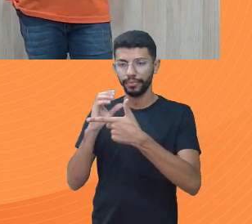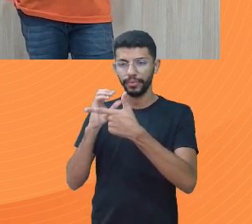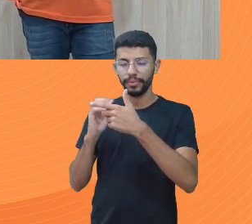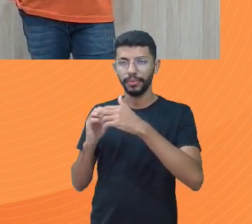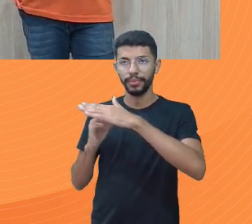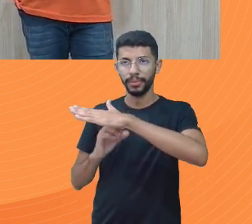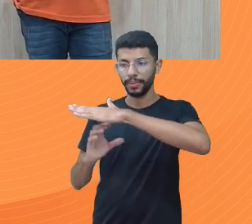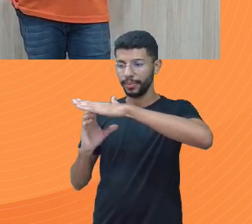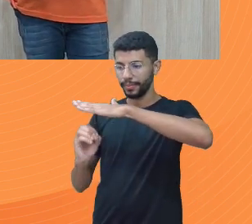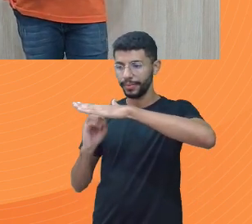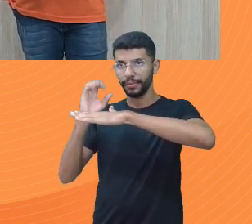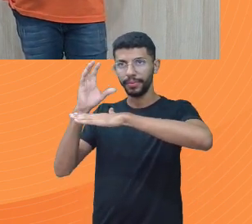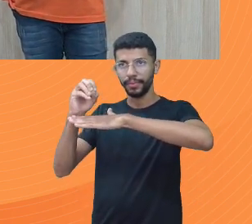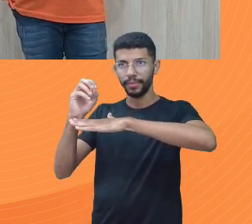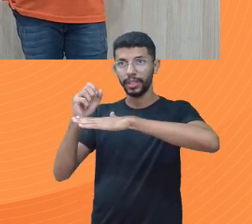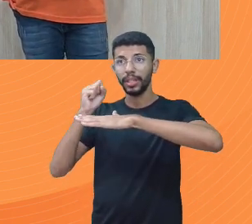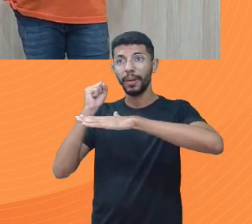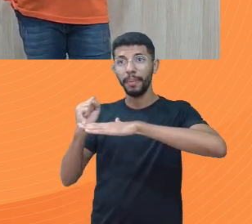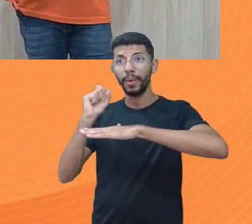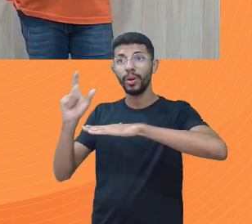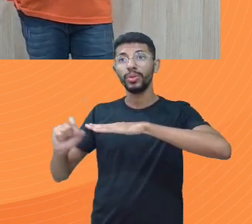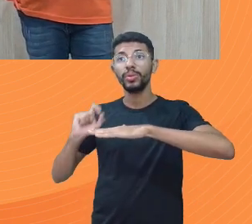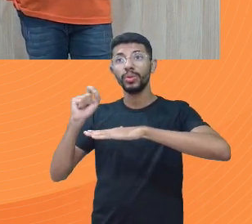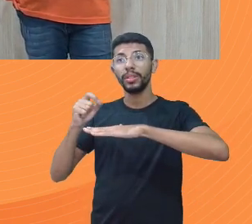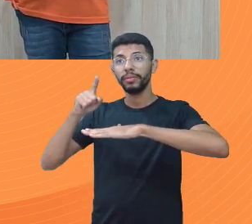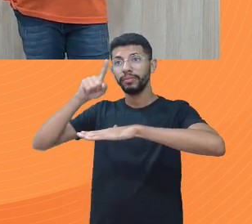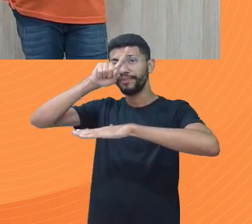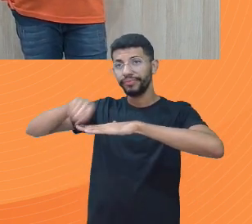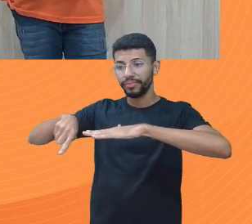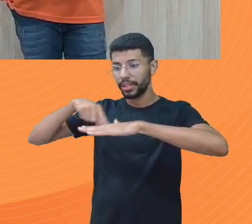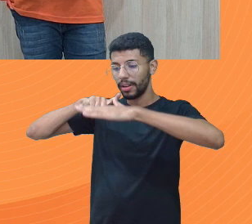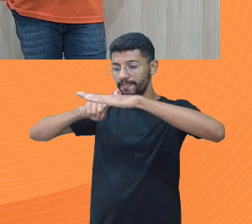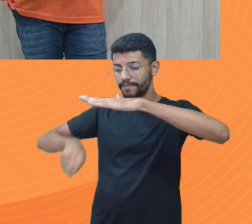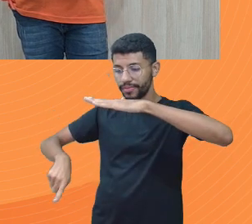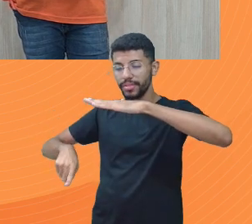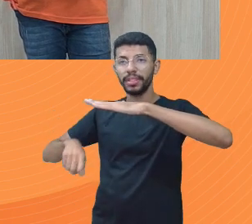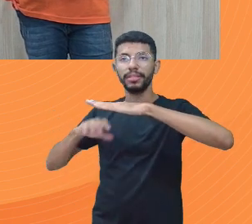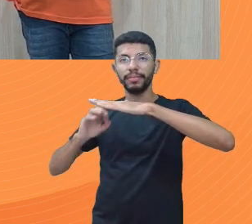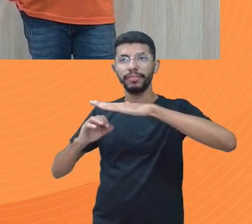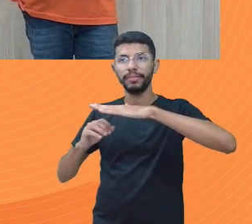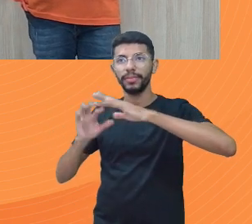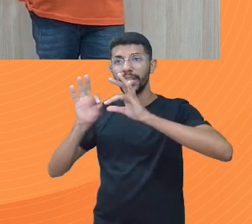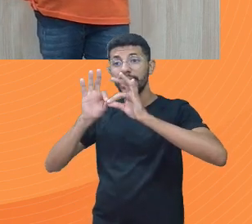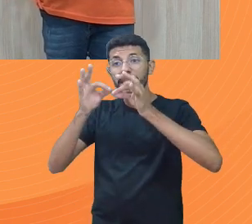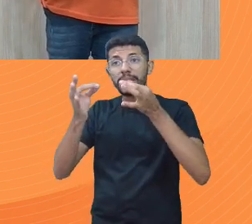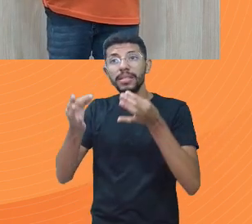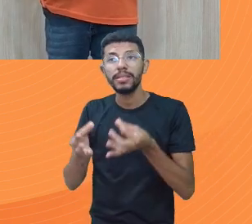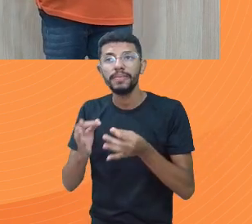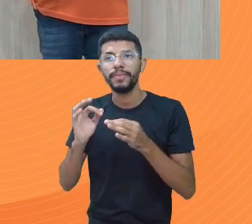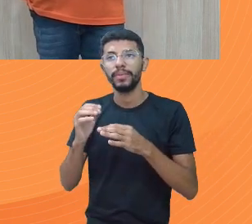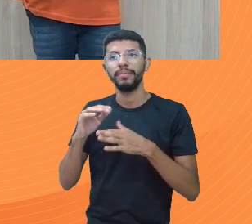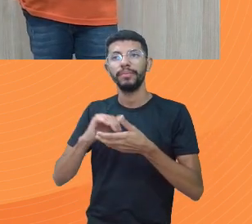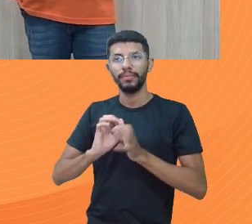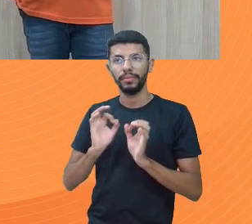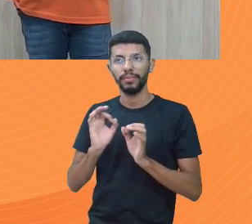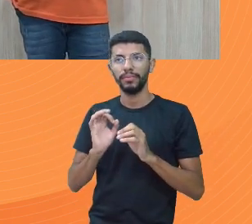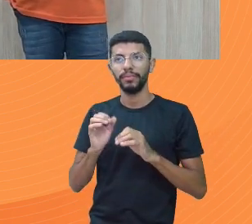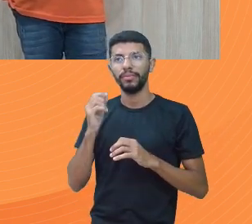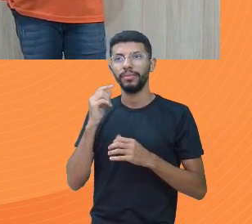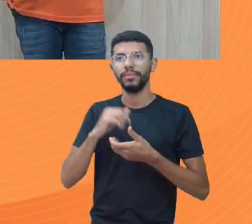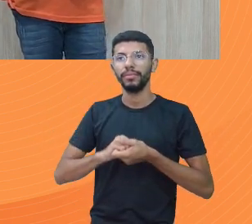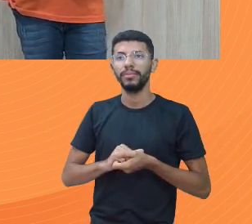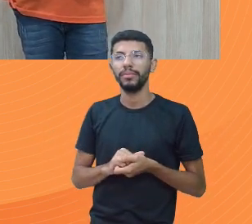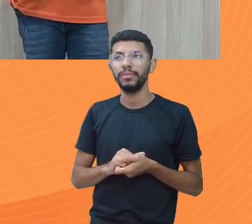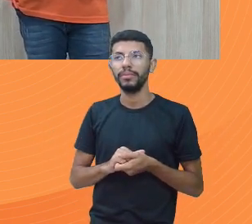denominador. Então, eu posso facilitar a minha conta cortando, simplificando um zero do numerador com